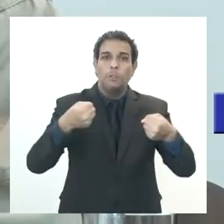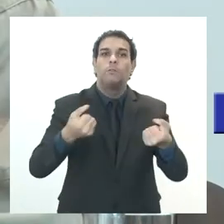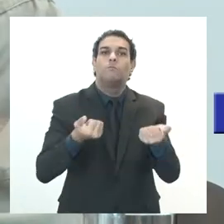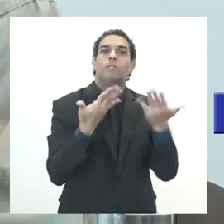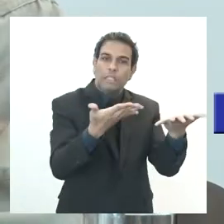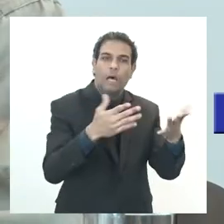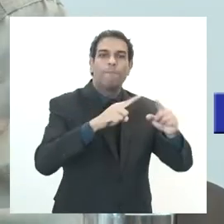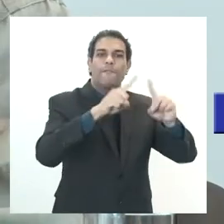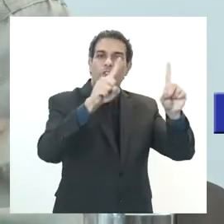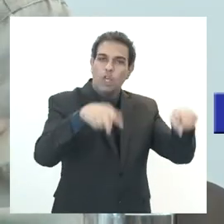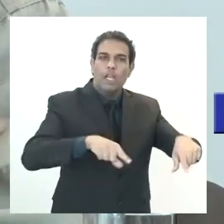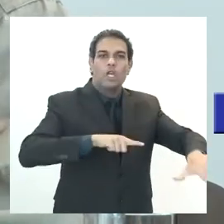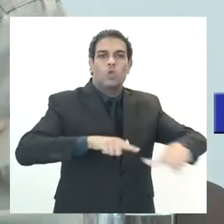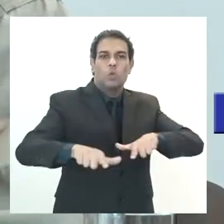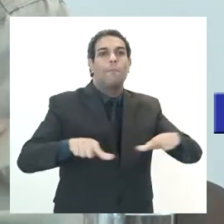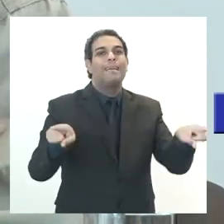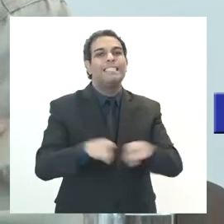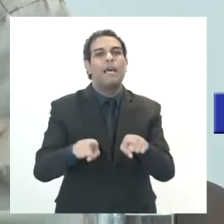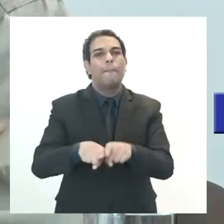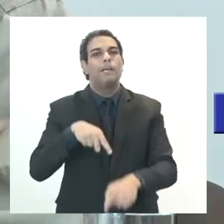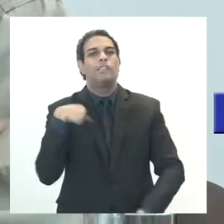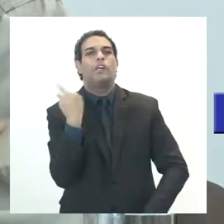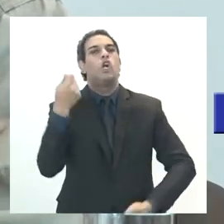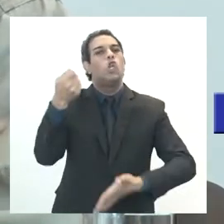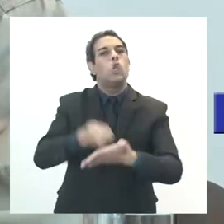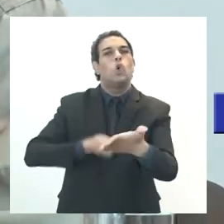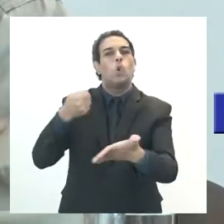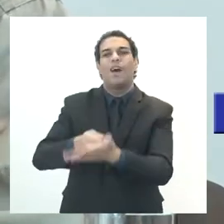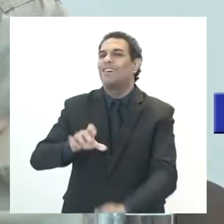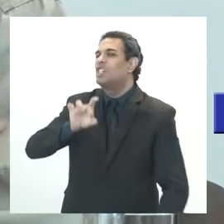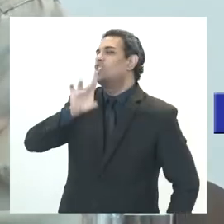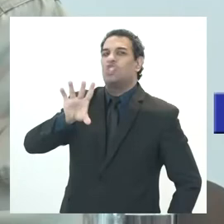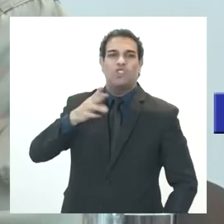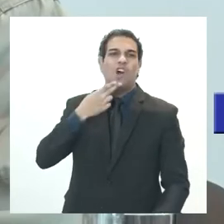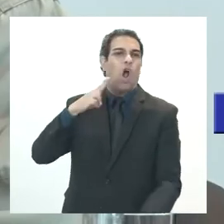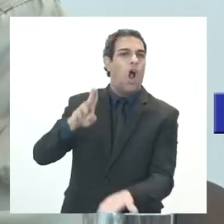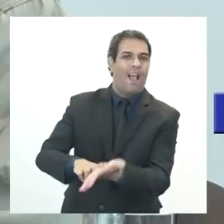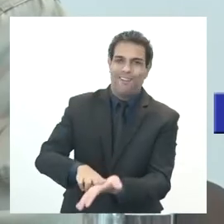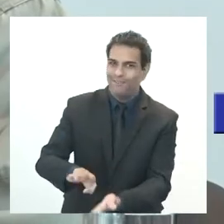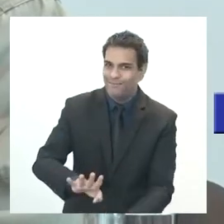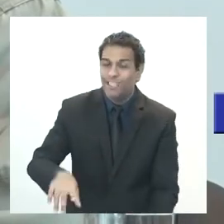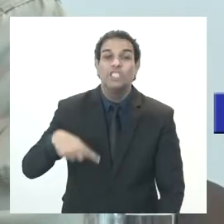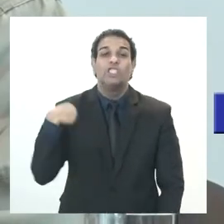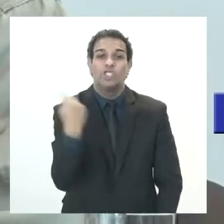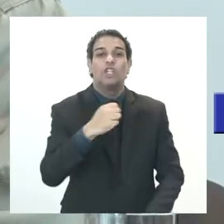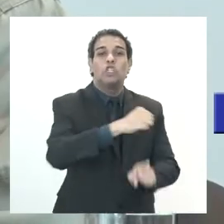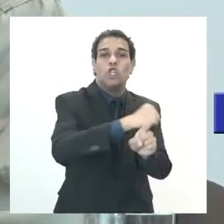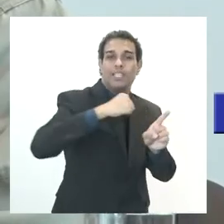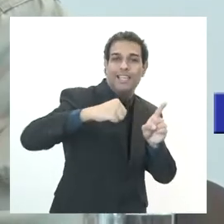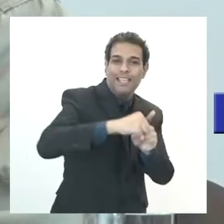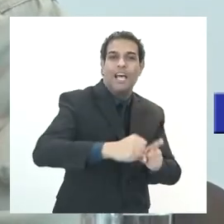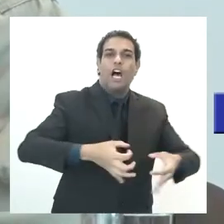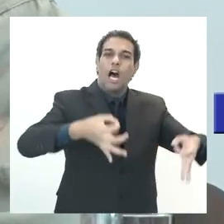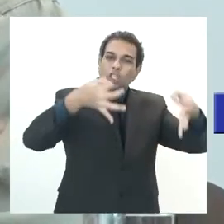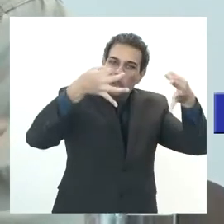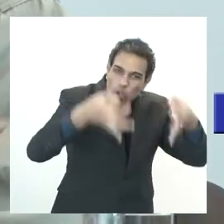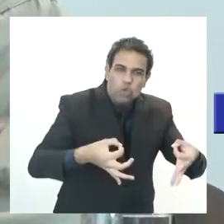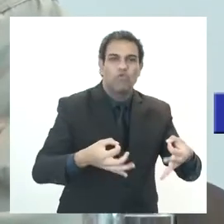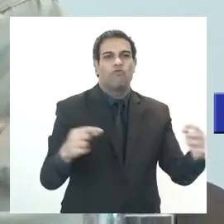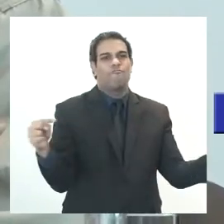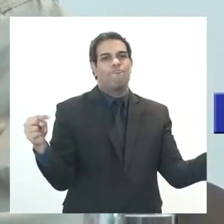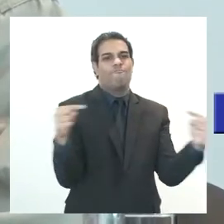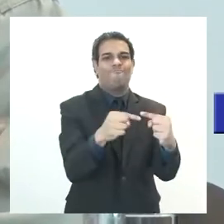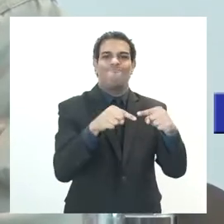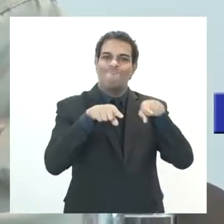dos Correios mas a nossa luta não é é a nossa luta é por uma sociedade que cada vez